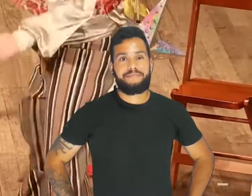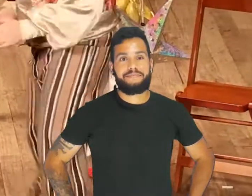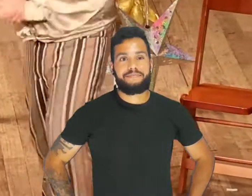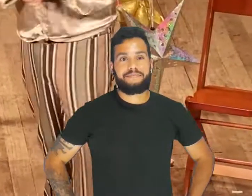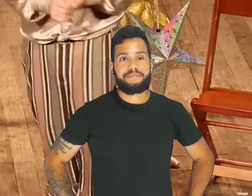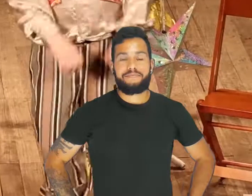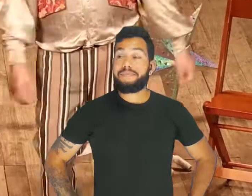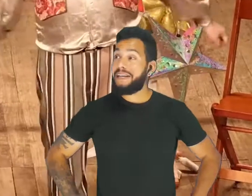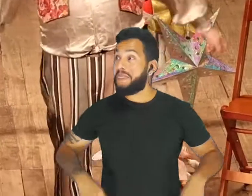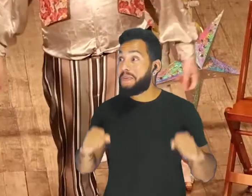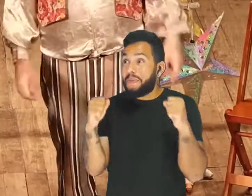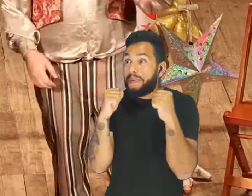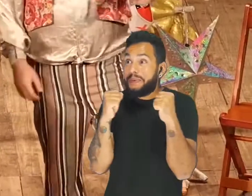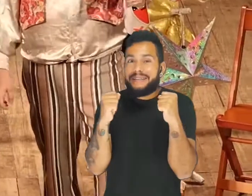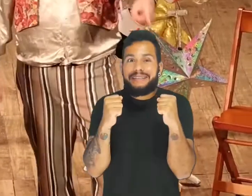Não.